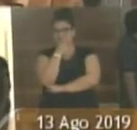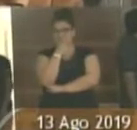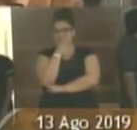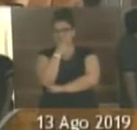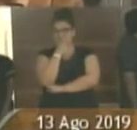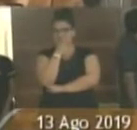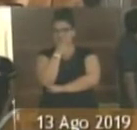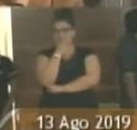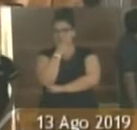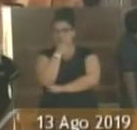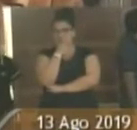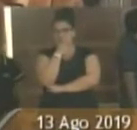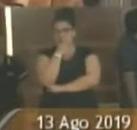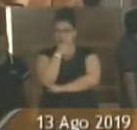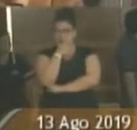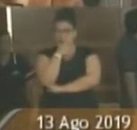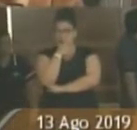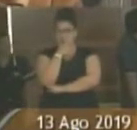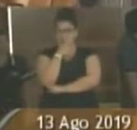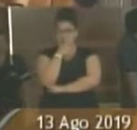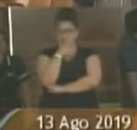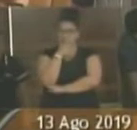Cadê a Jane? Já foi?